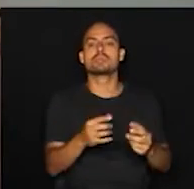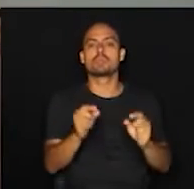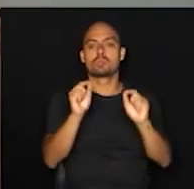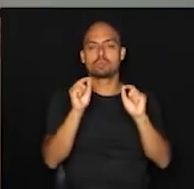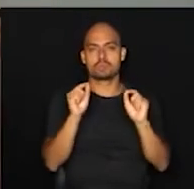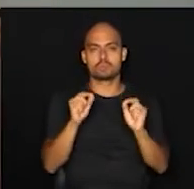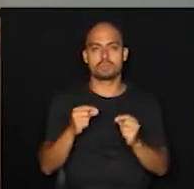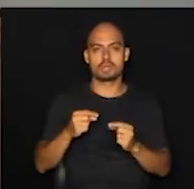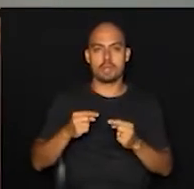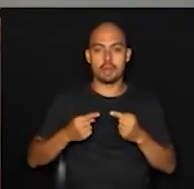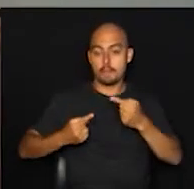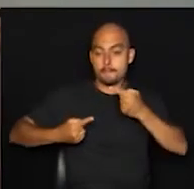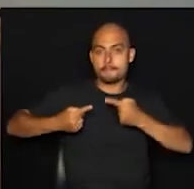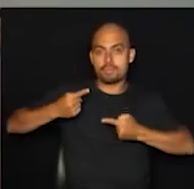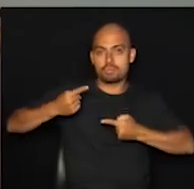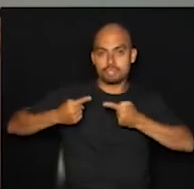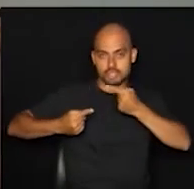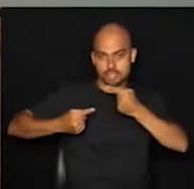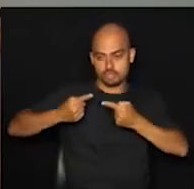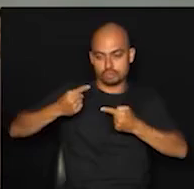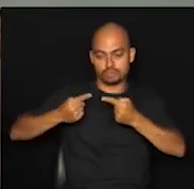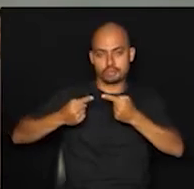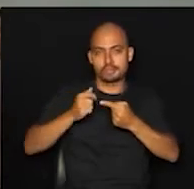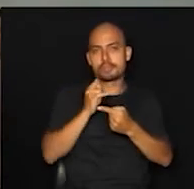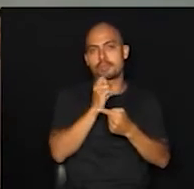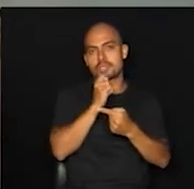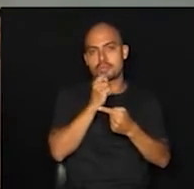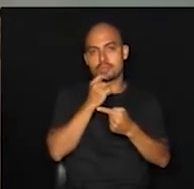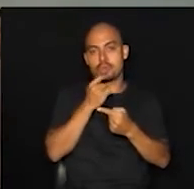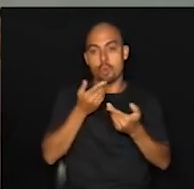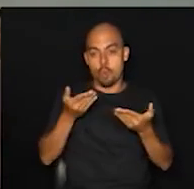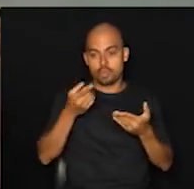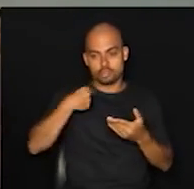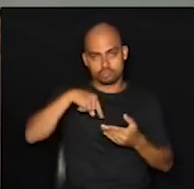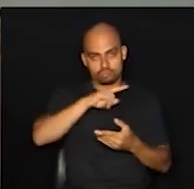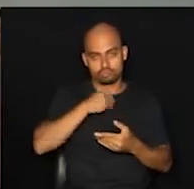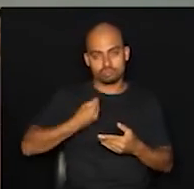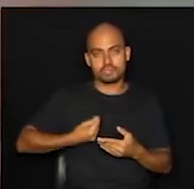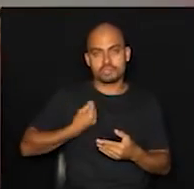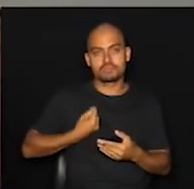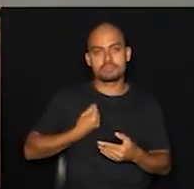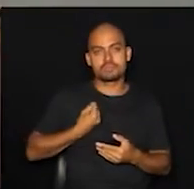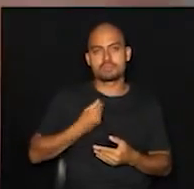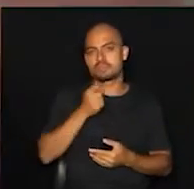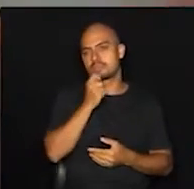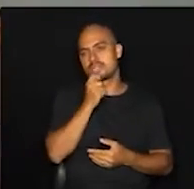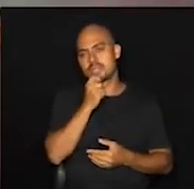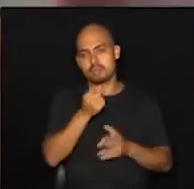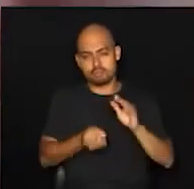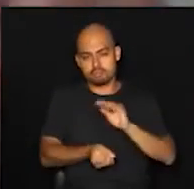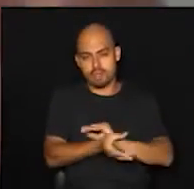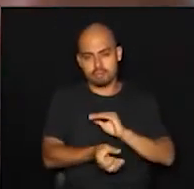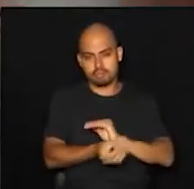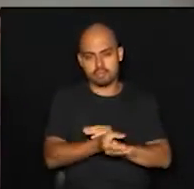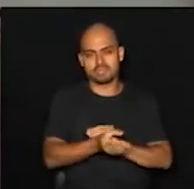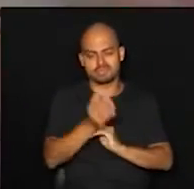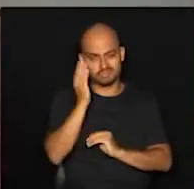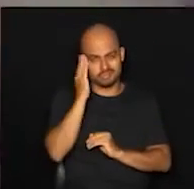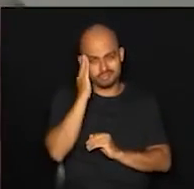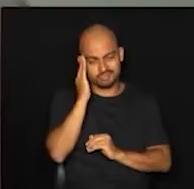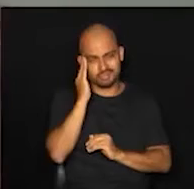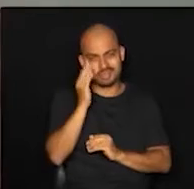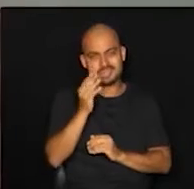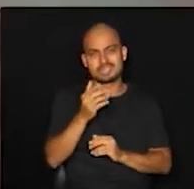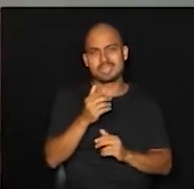política comezinha, essa política, por exemplo, que nós vivemos hoje em dia, do toma lá da cá, do troca... Essa política